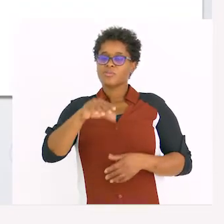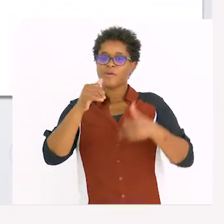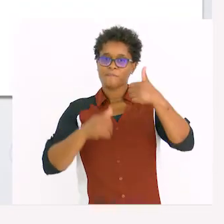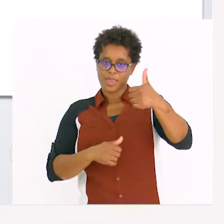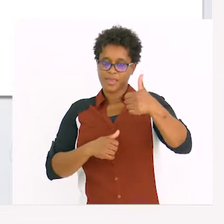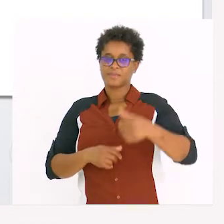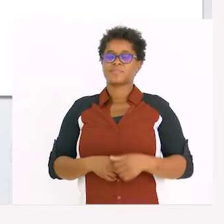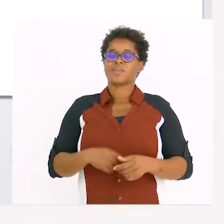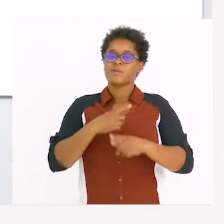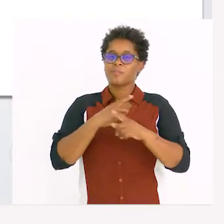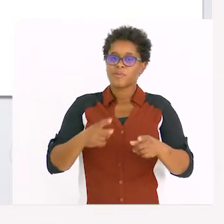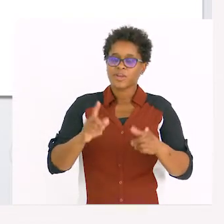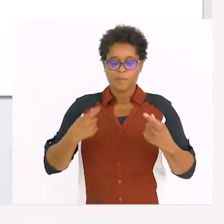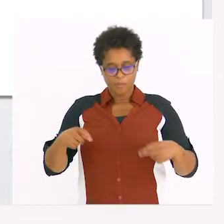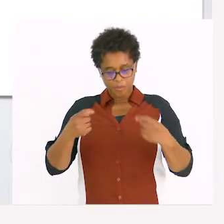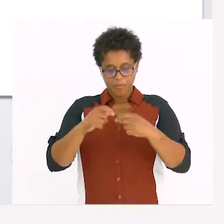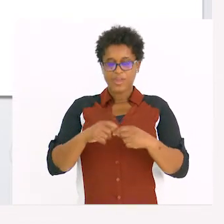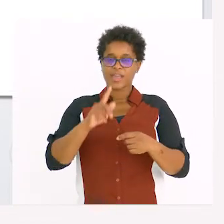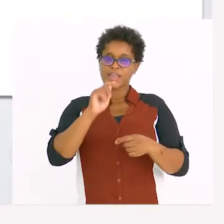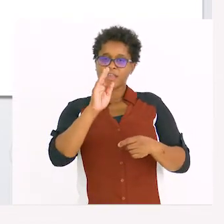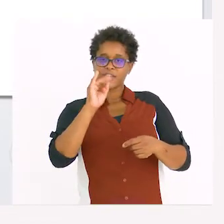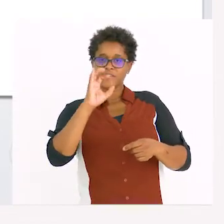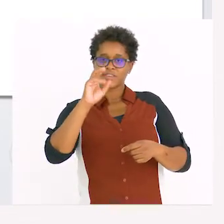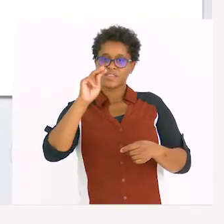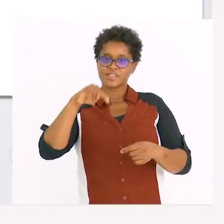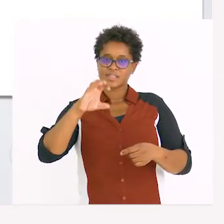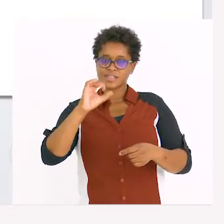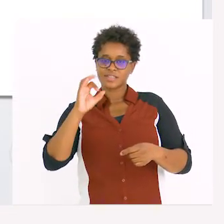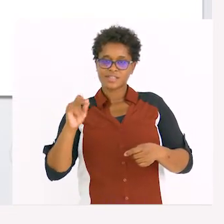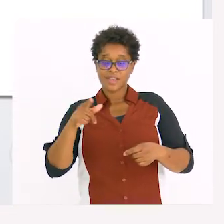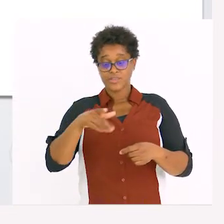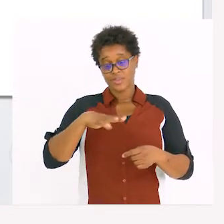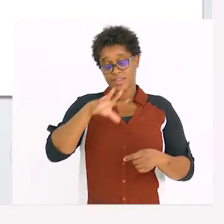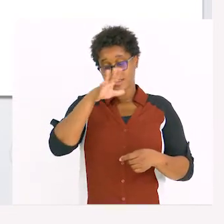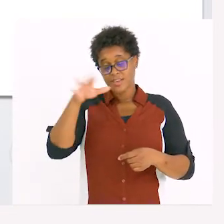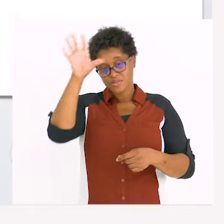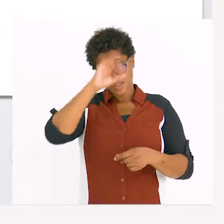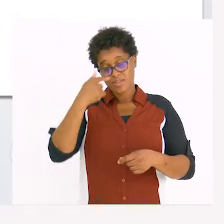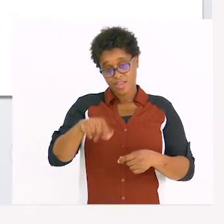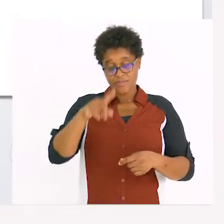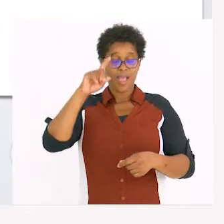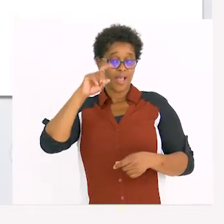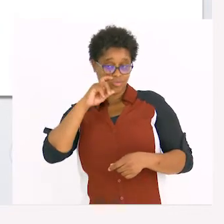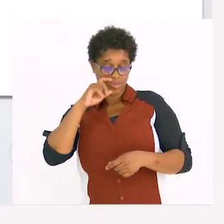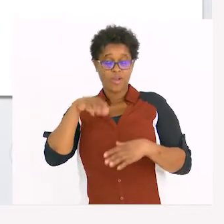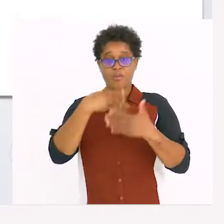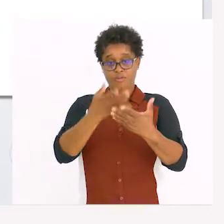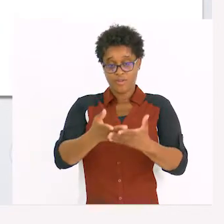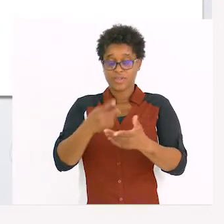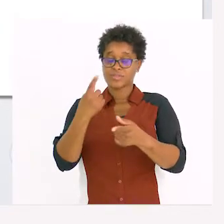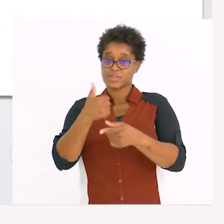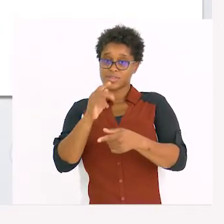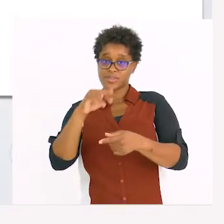opção B, porque promover a eficiência, isso quer dizer que o Estado deve assegurar a oferta de